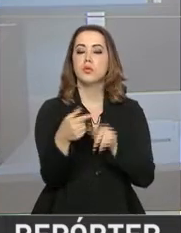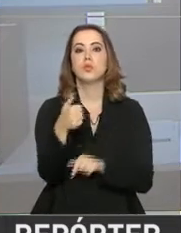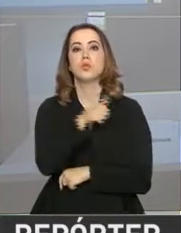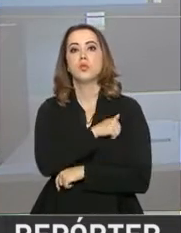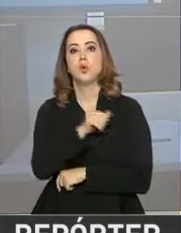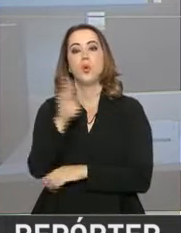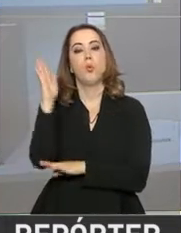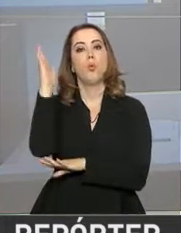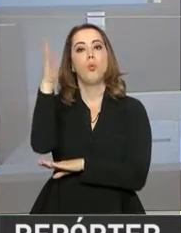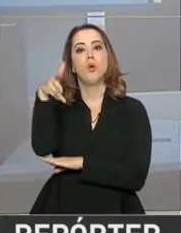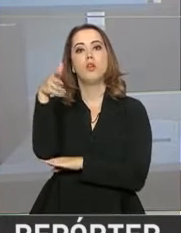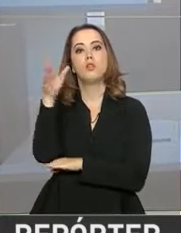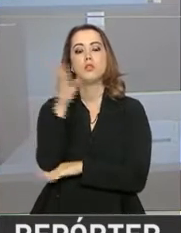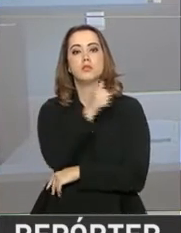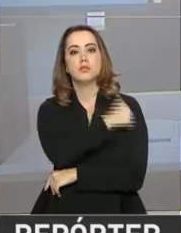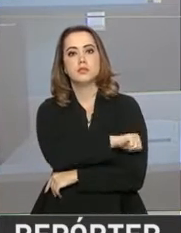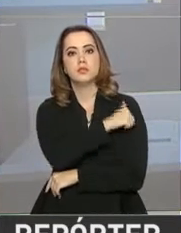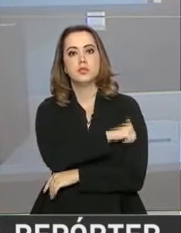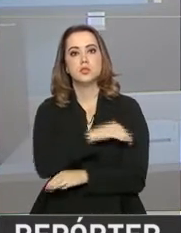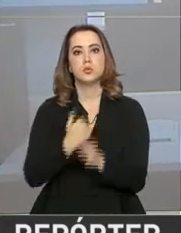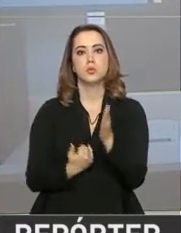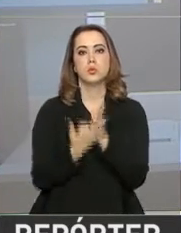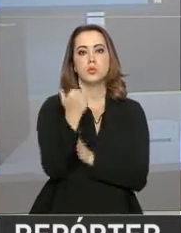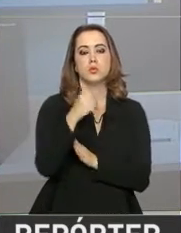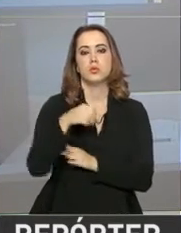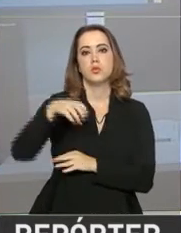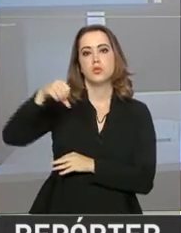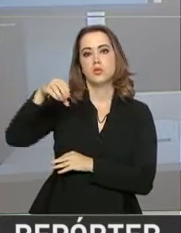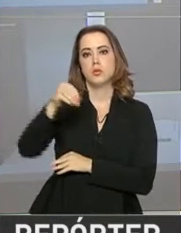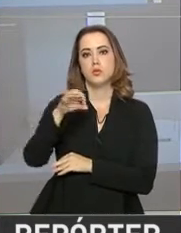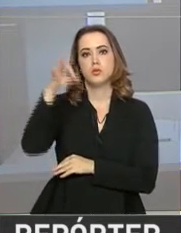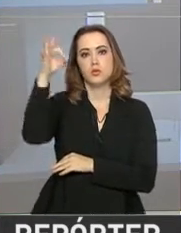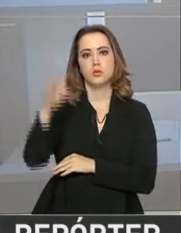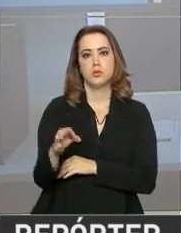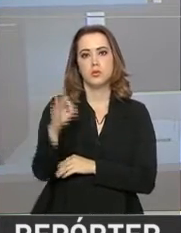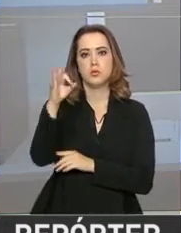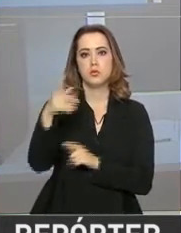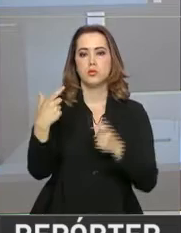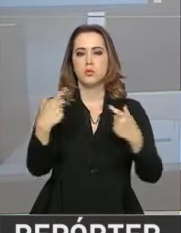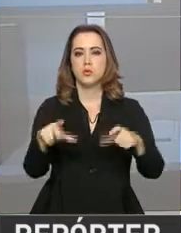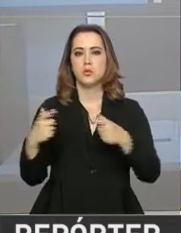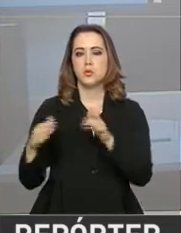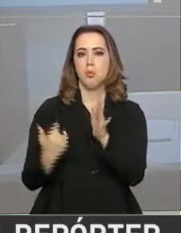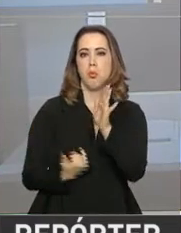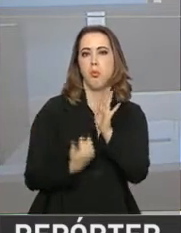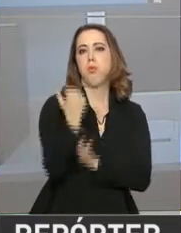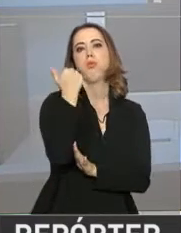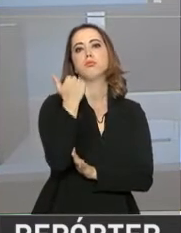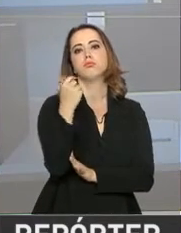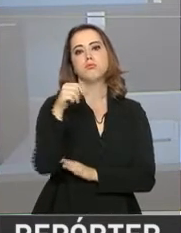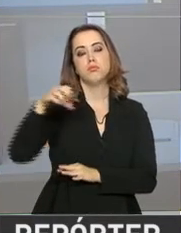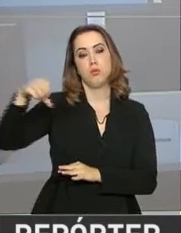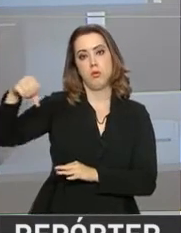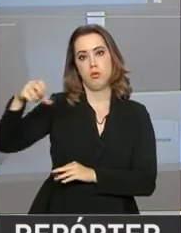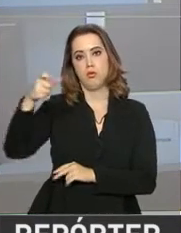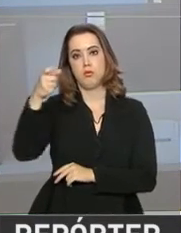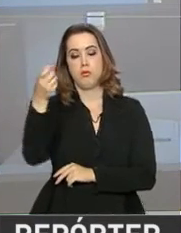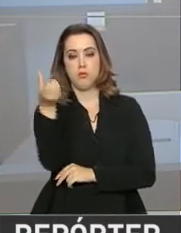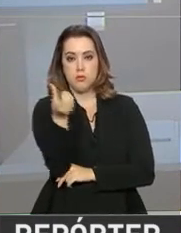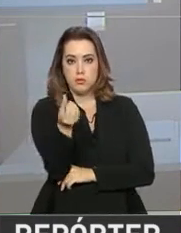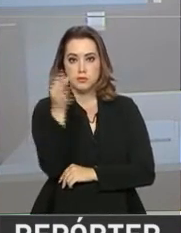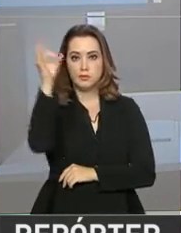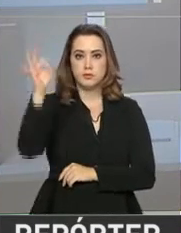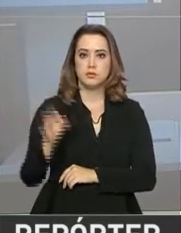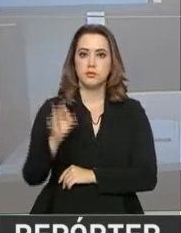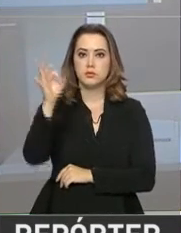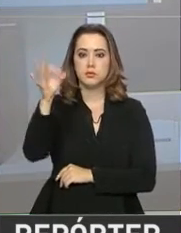do Rio mostra uma ocupação de 90%. Em locais como a Barra da Tijuca, a ocupação ultrapassa os 96%. O Instituto